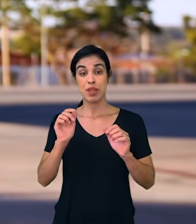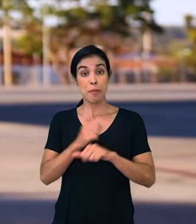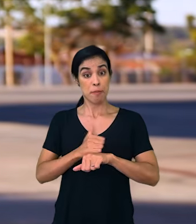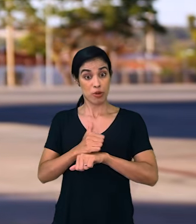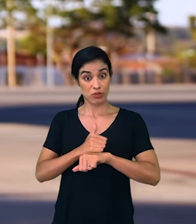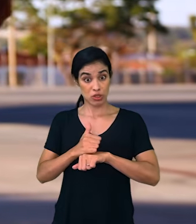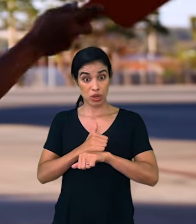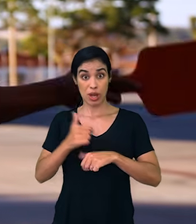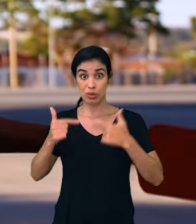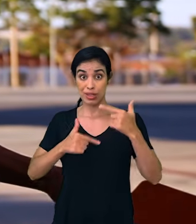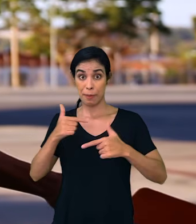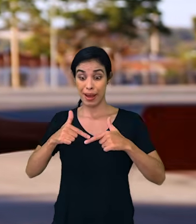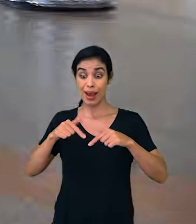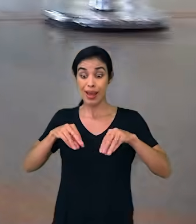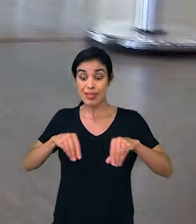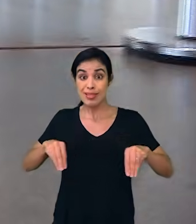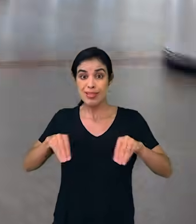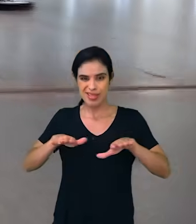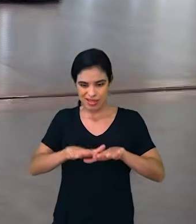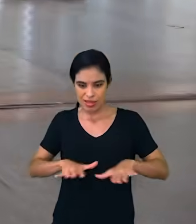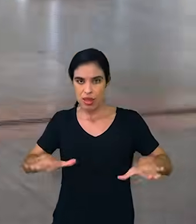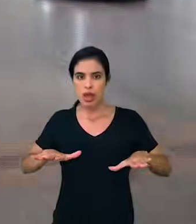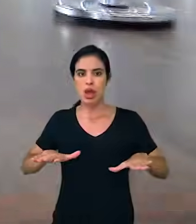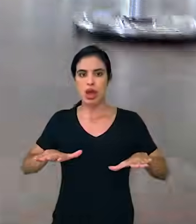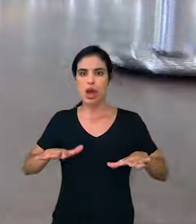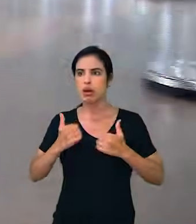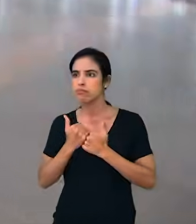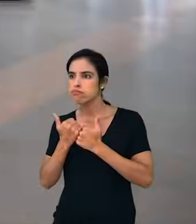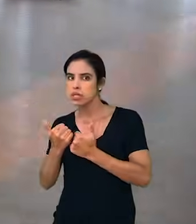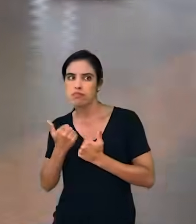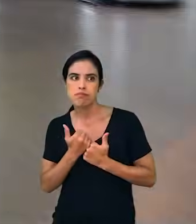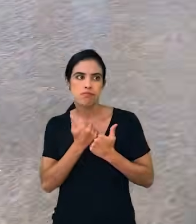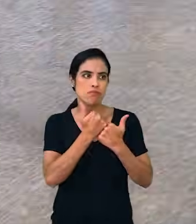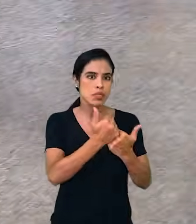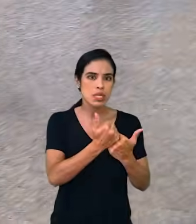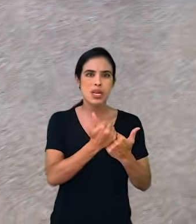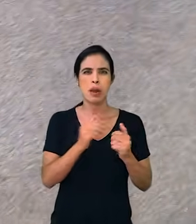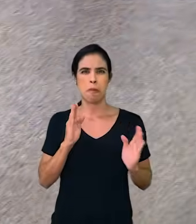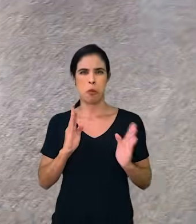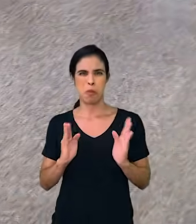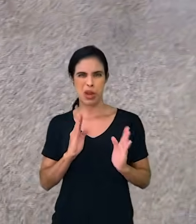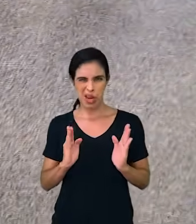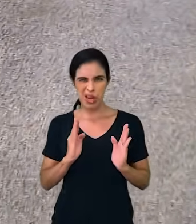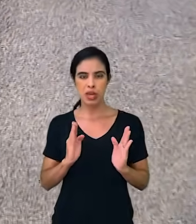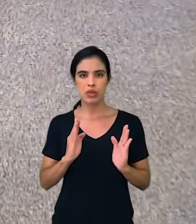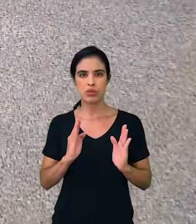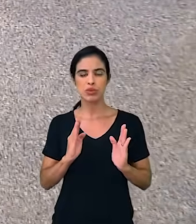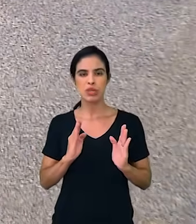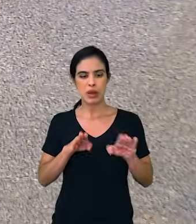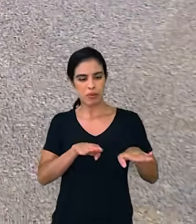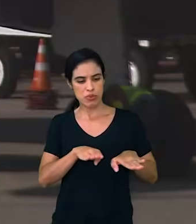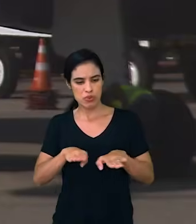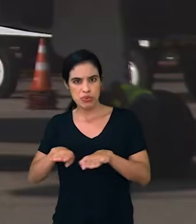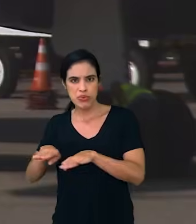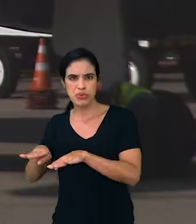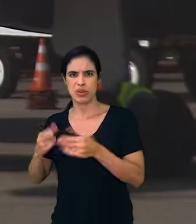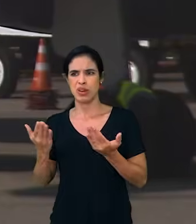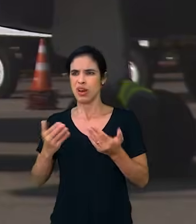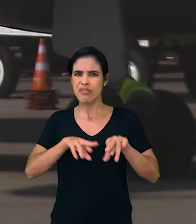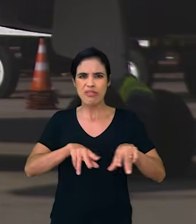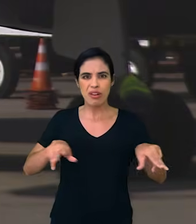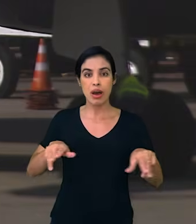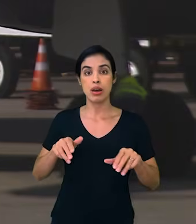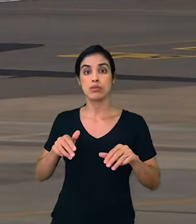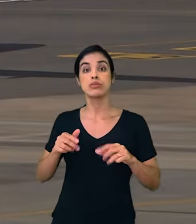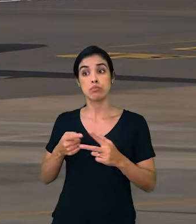aviação civil que trabalham em solo. Eles dão suporte a quem precisa de ajuda durante o check-in, embarque e desembarque, além de atuarem